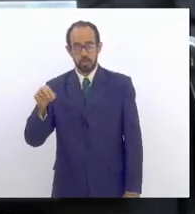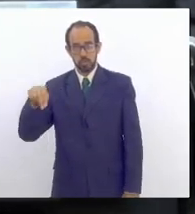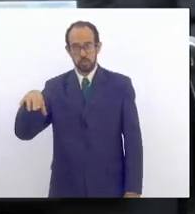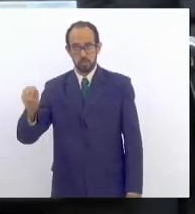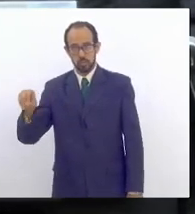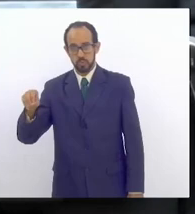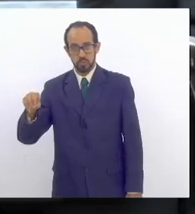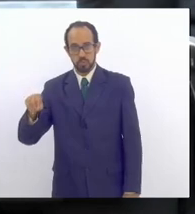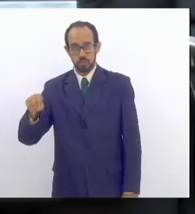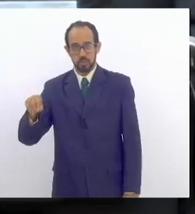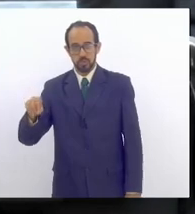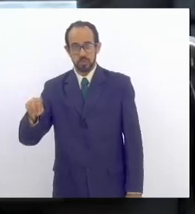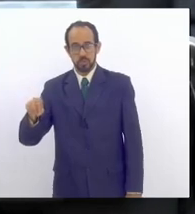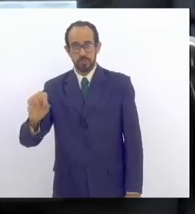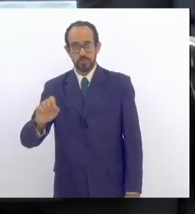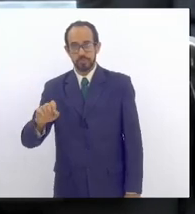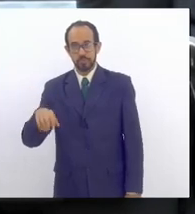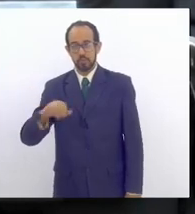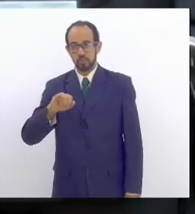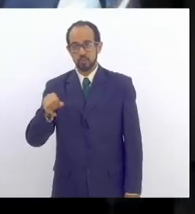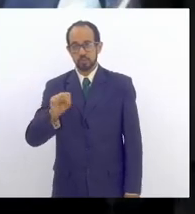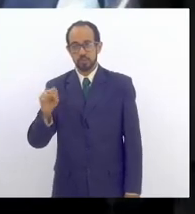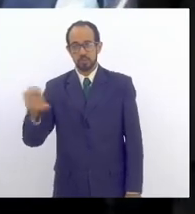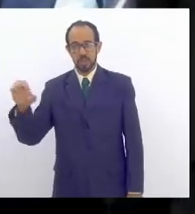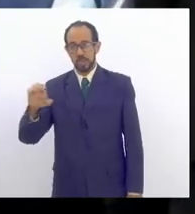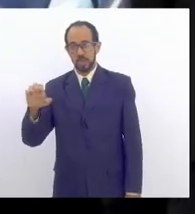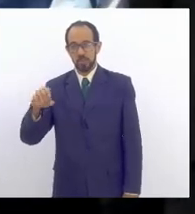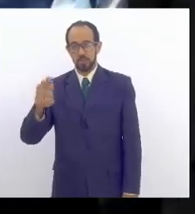Glauco Kaiser, José Bonifácio.